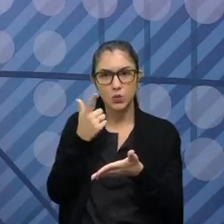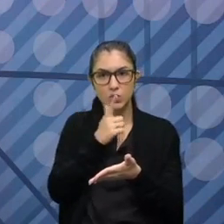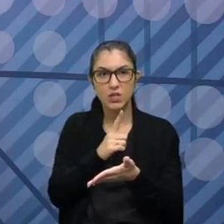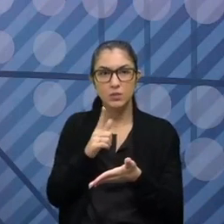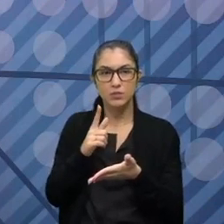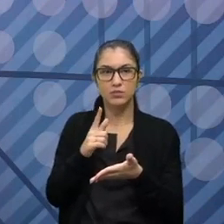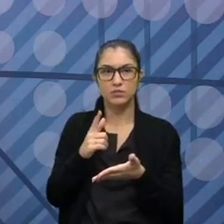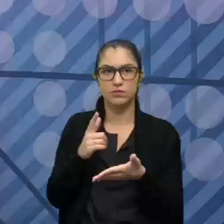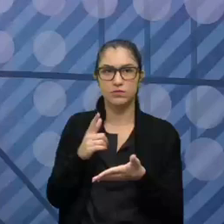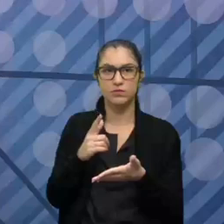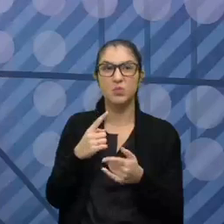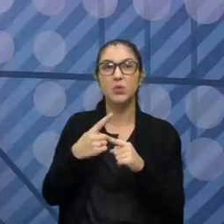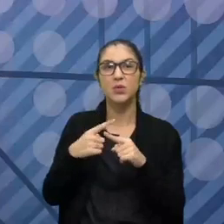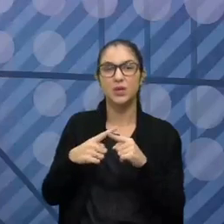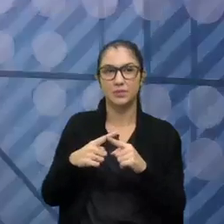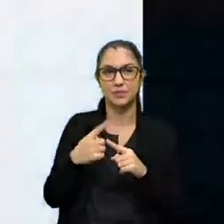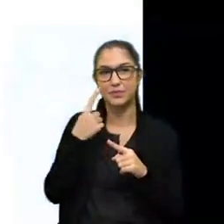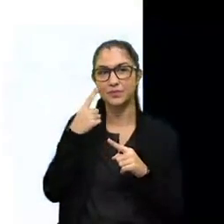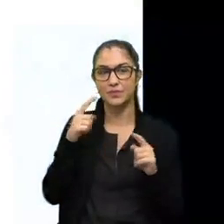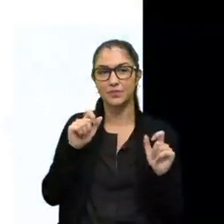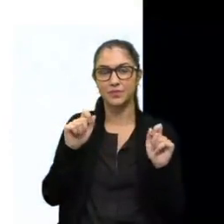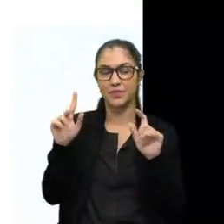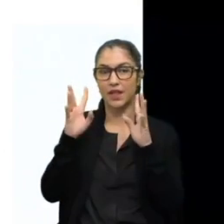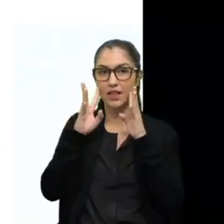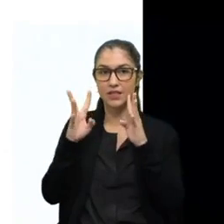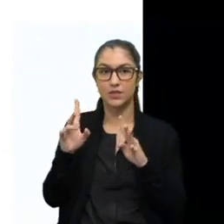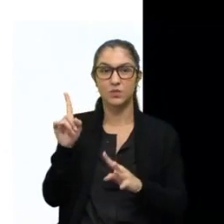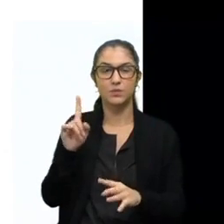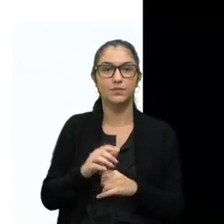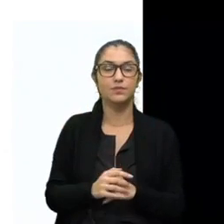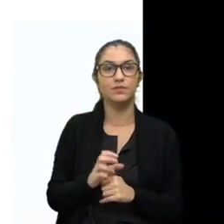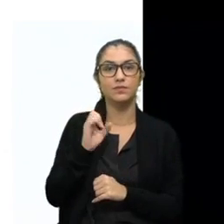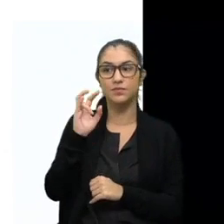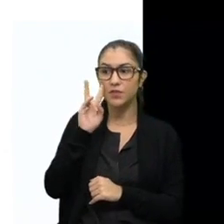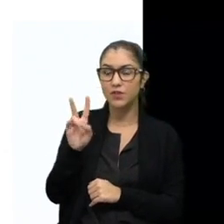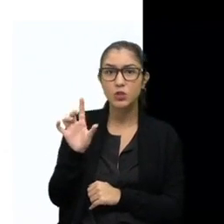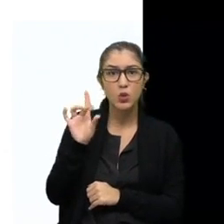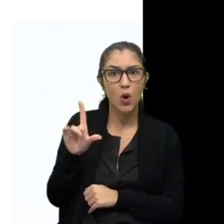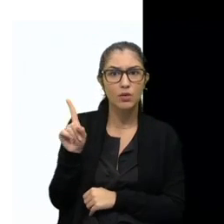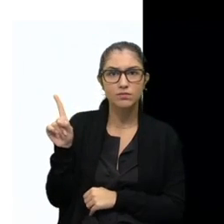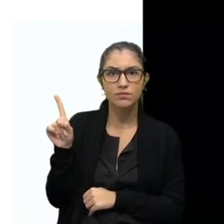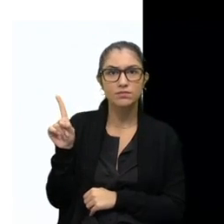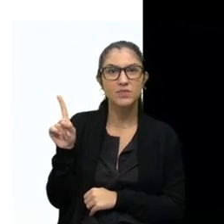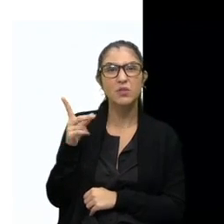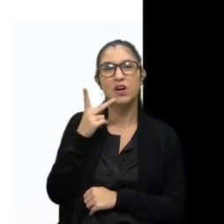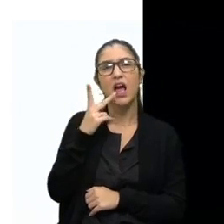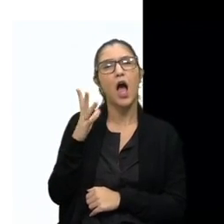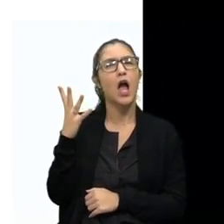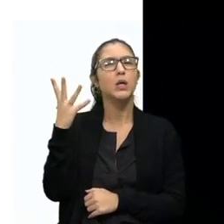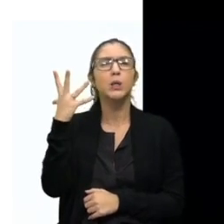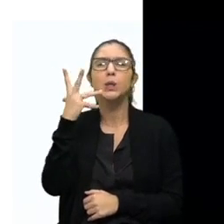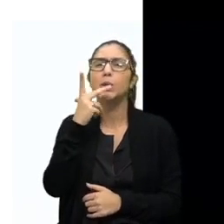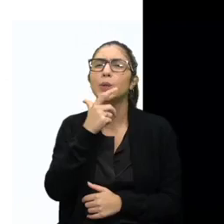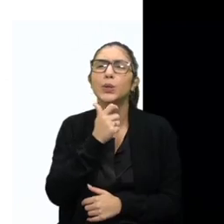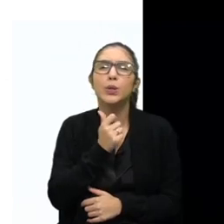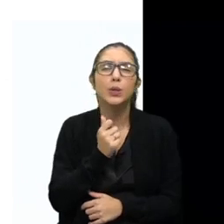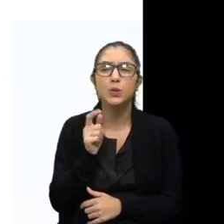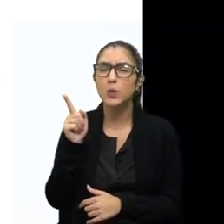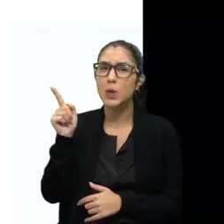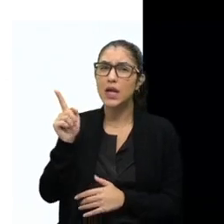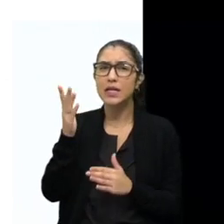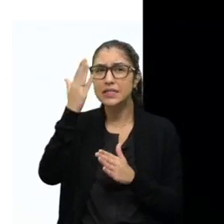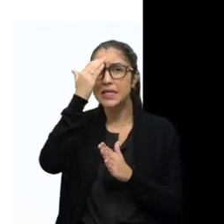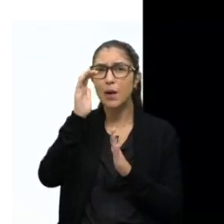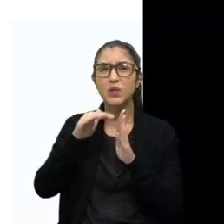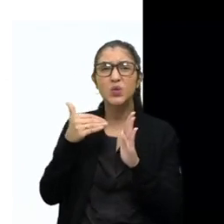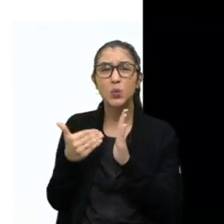é o que nós queríamos. Sabe por quê? Prestem atenção na imagem. Se eu olhar só isso aqui, eu vou falar, ai, que lindo! Ele